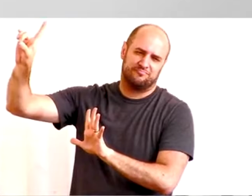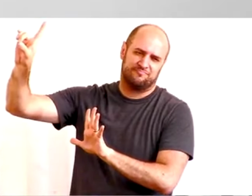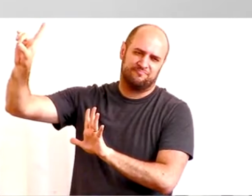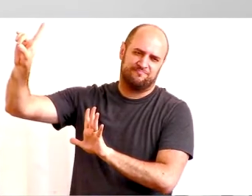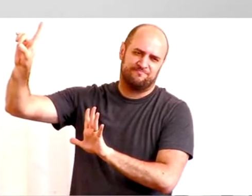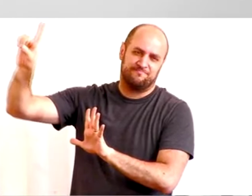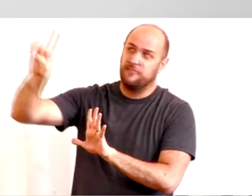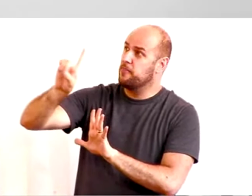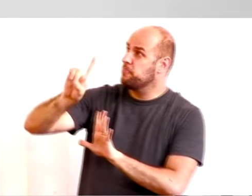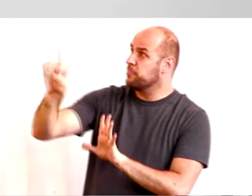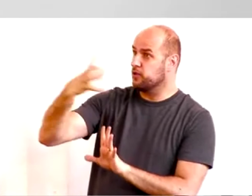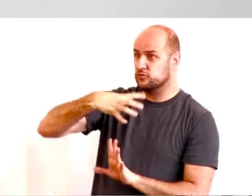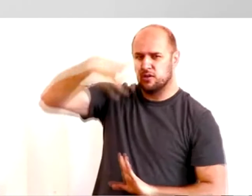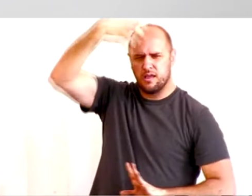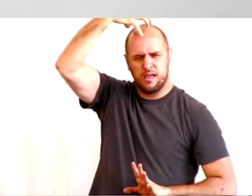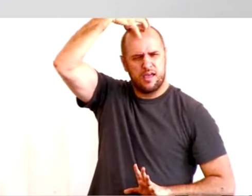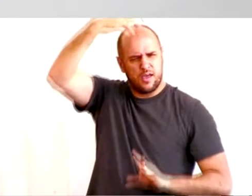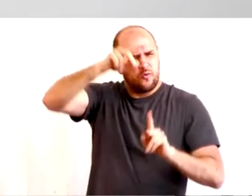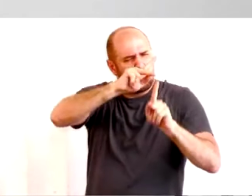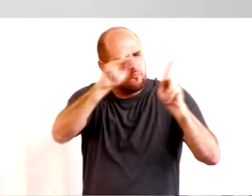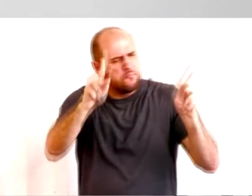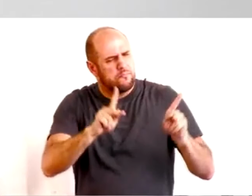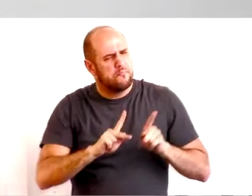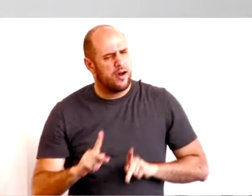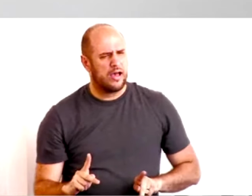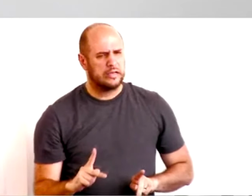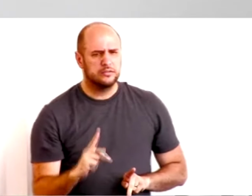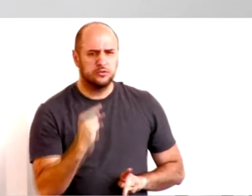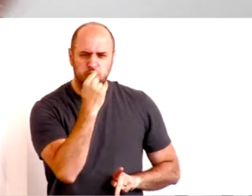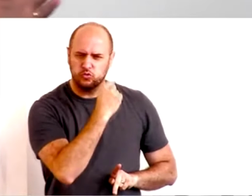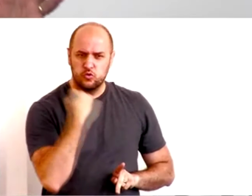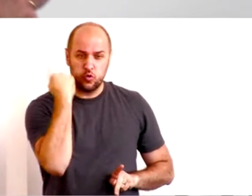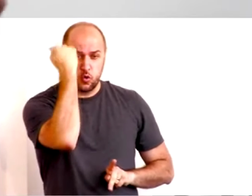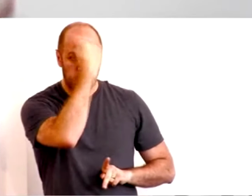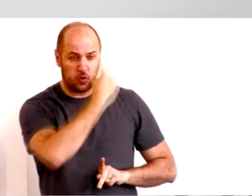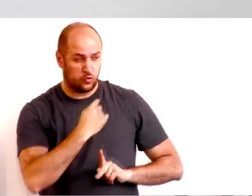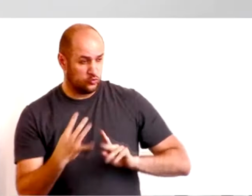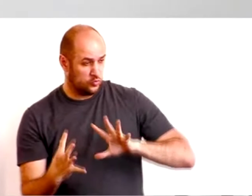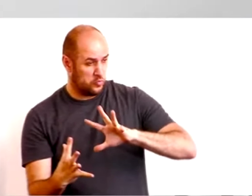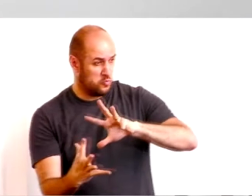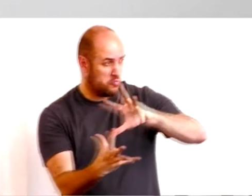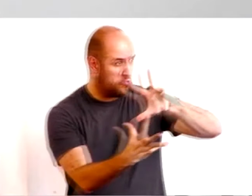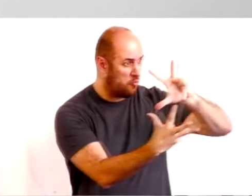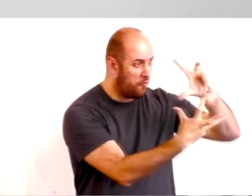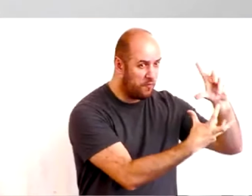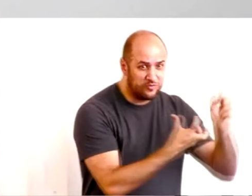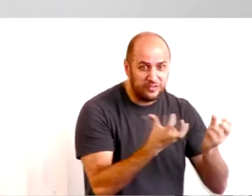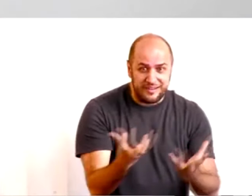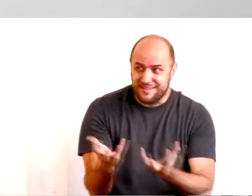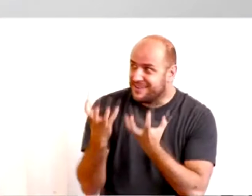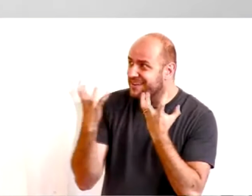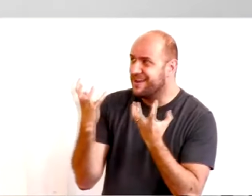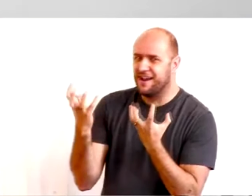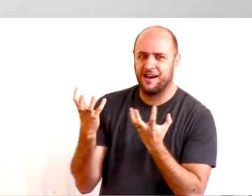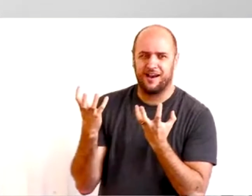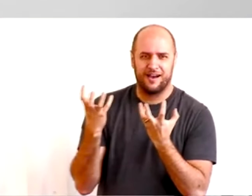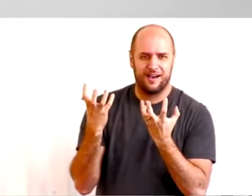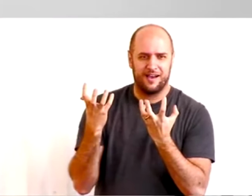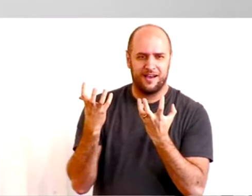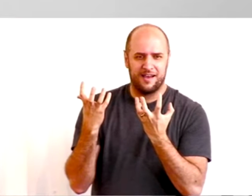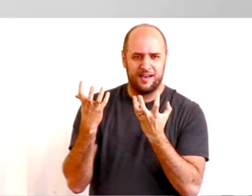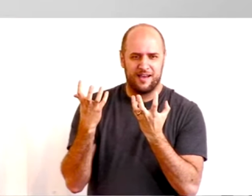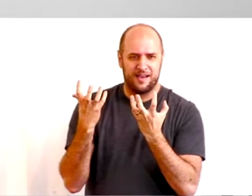Ele é o Rei pacífico cujo rosto todo o universo deseja. Ele é a